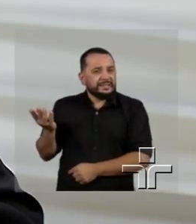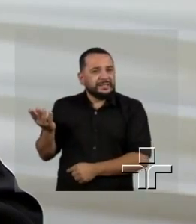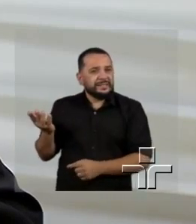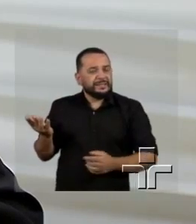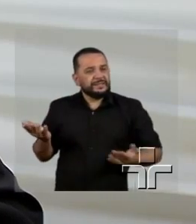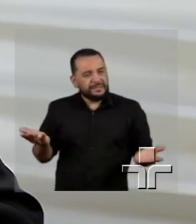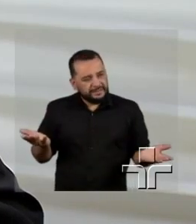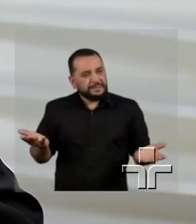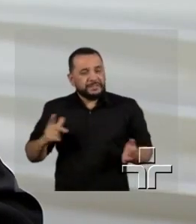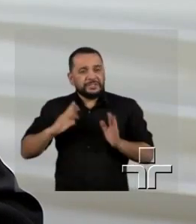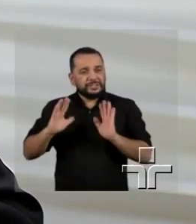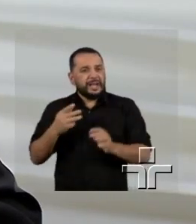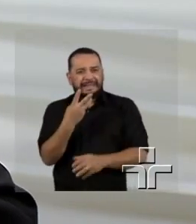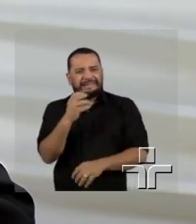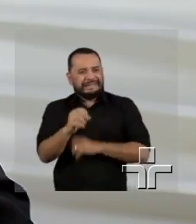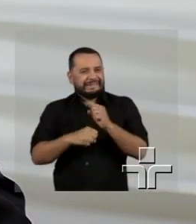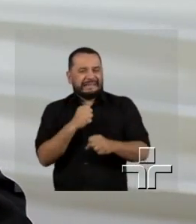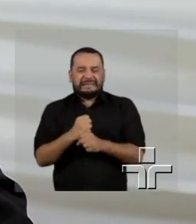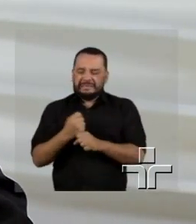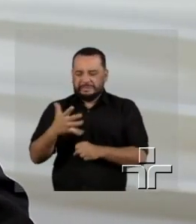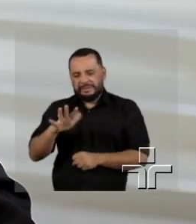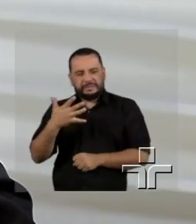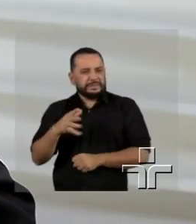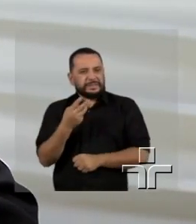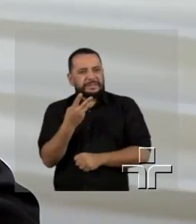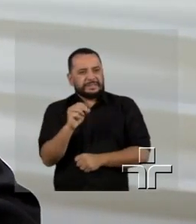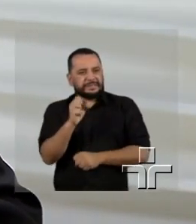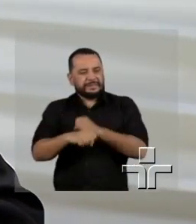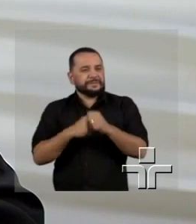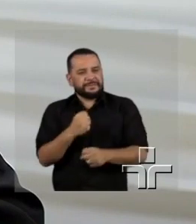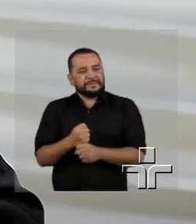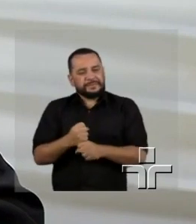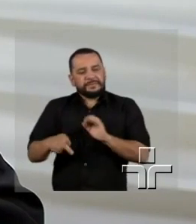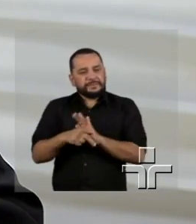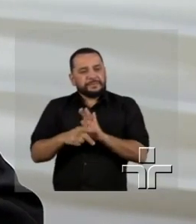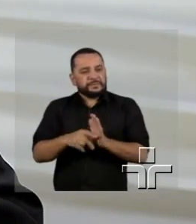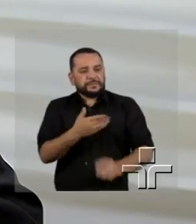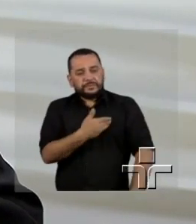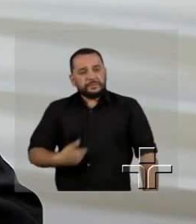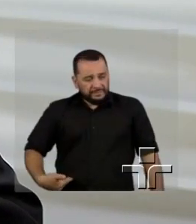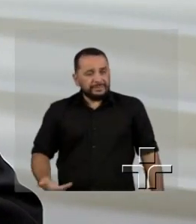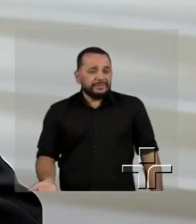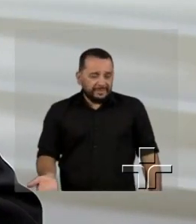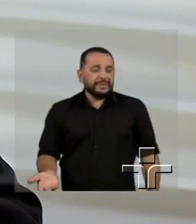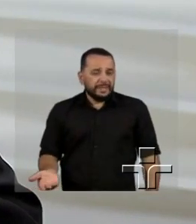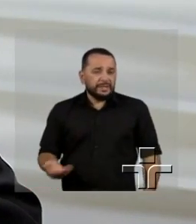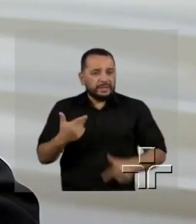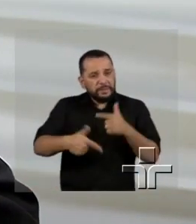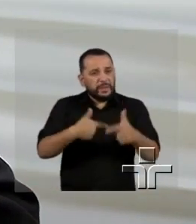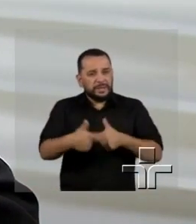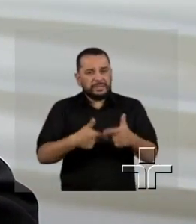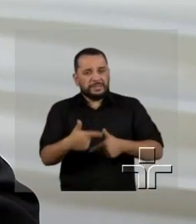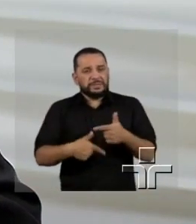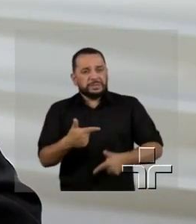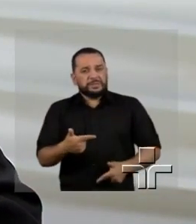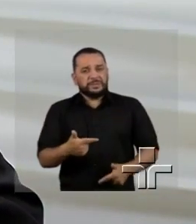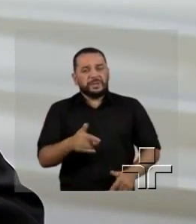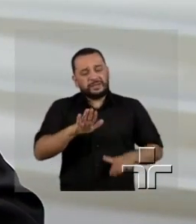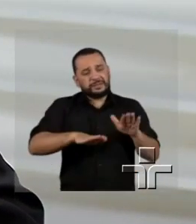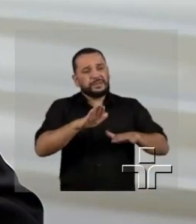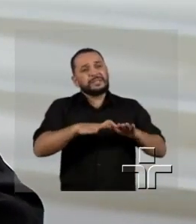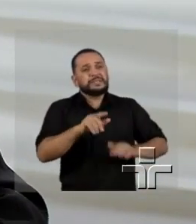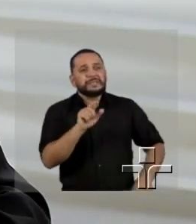com o presidente e o senhor atribuiria, e o senhor saiu do governo conhecido como um integrante